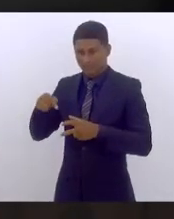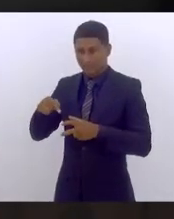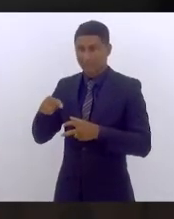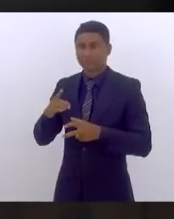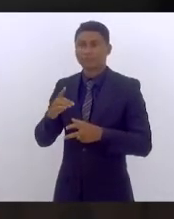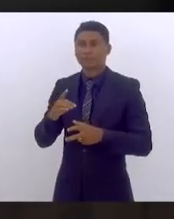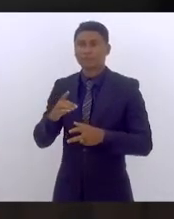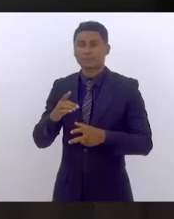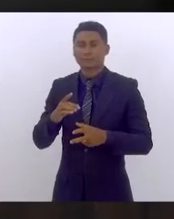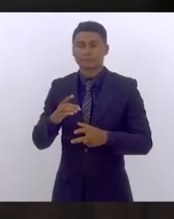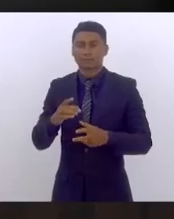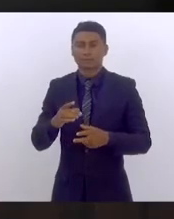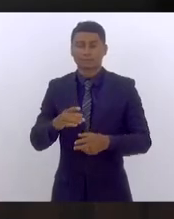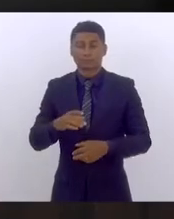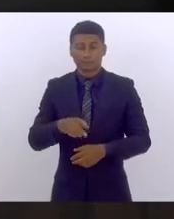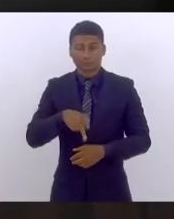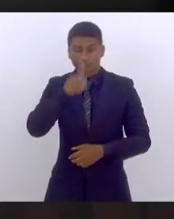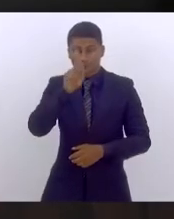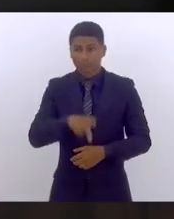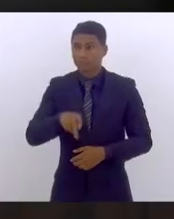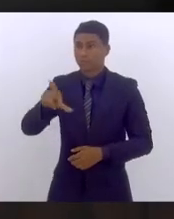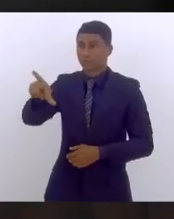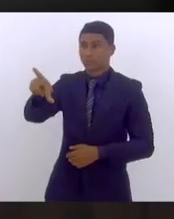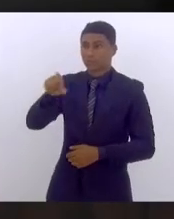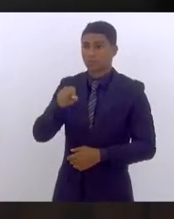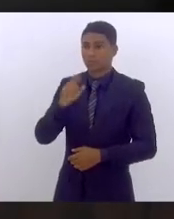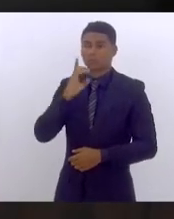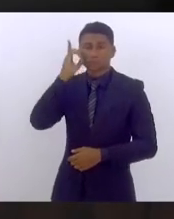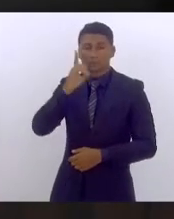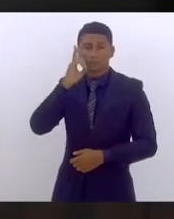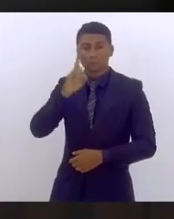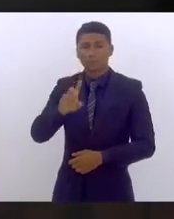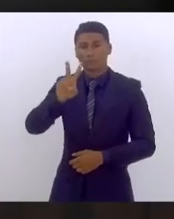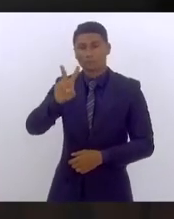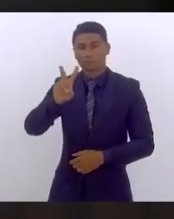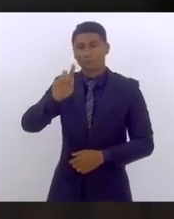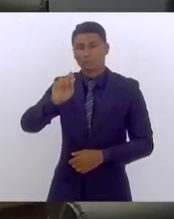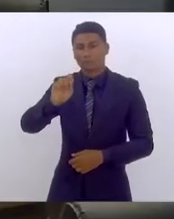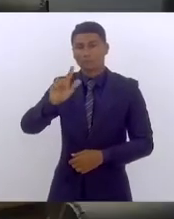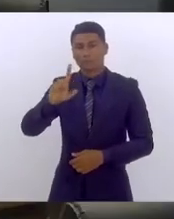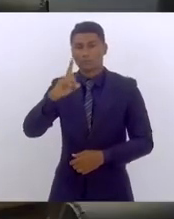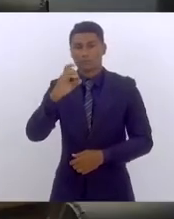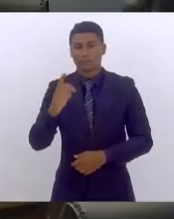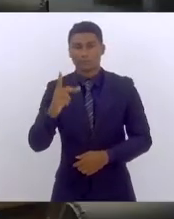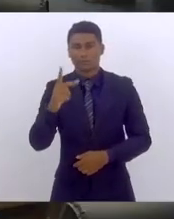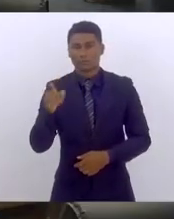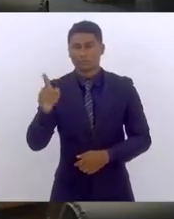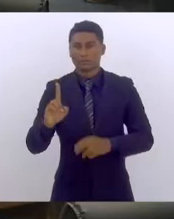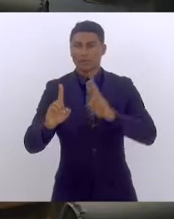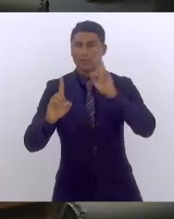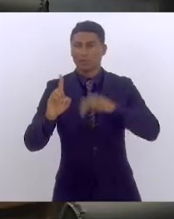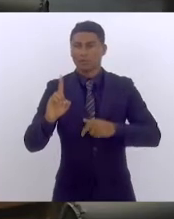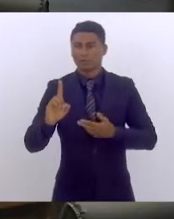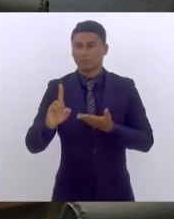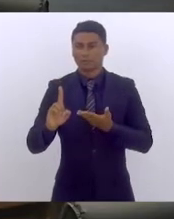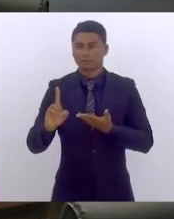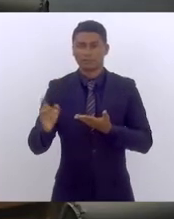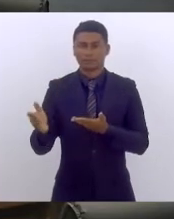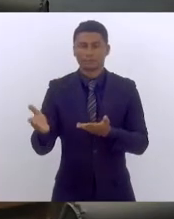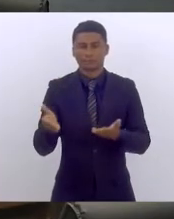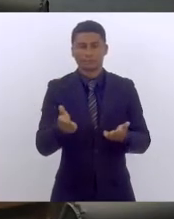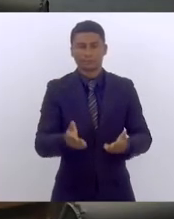A presidência designa o deputado Valdec Carneiro como relator especial.